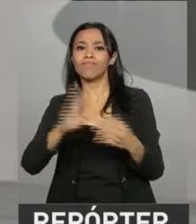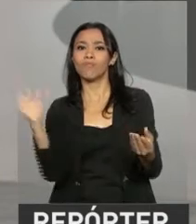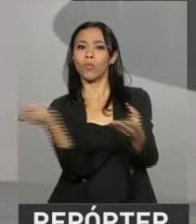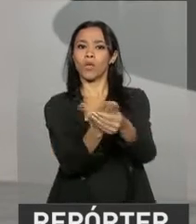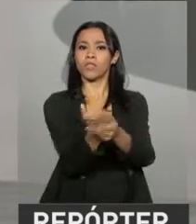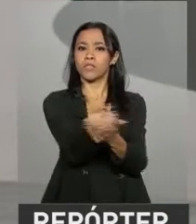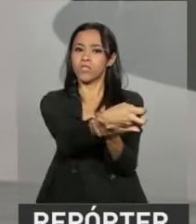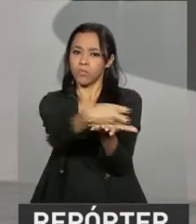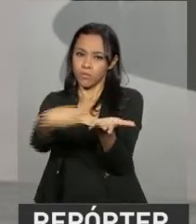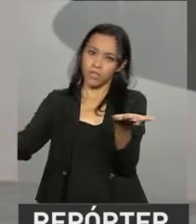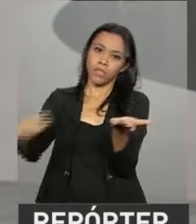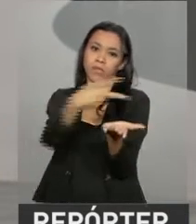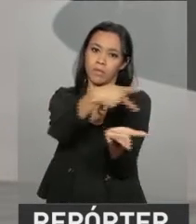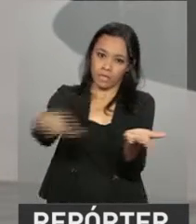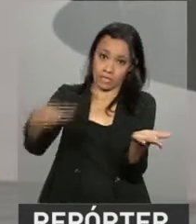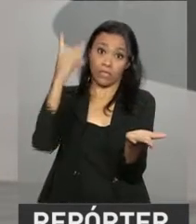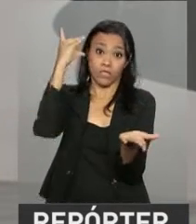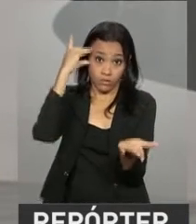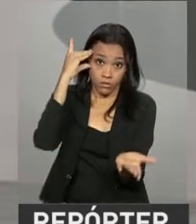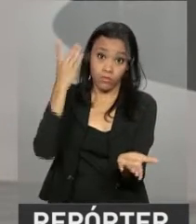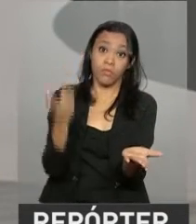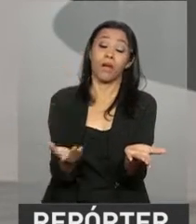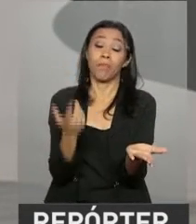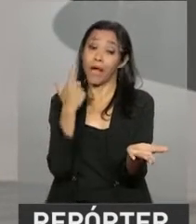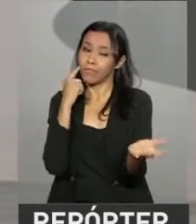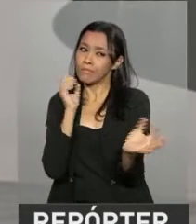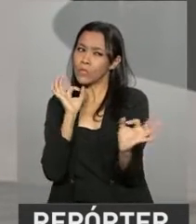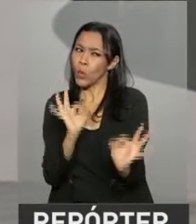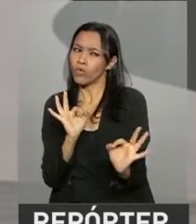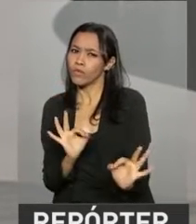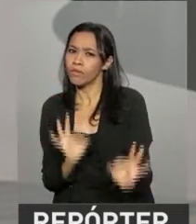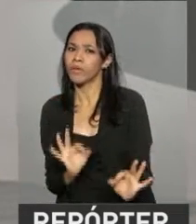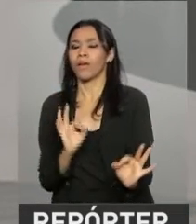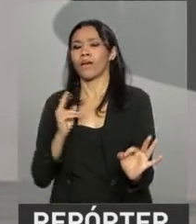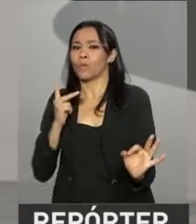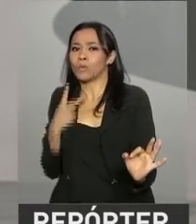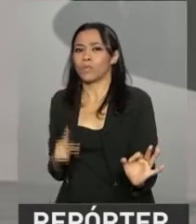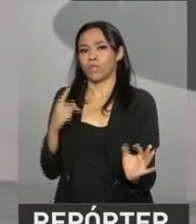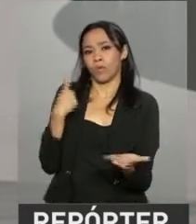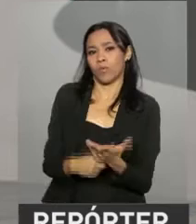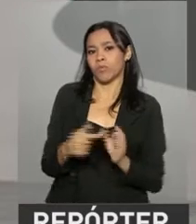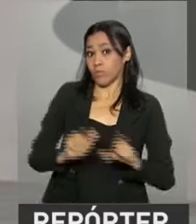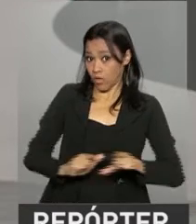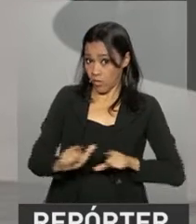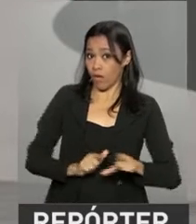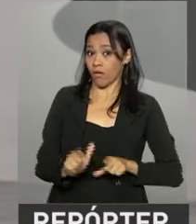presidenta afastada Dilma Rousseff para confirmar a sua agenda.